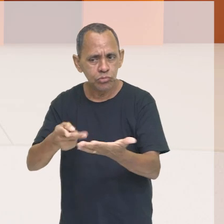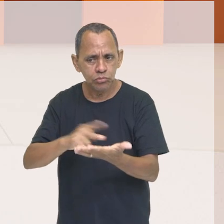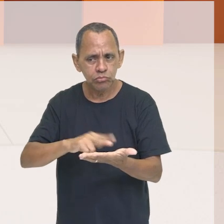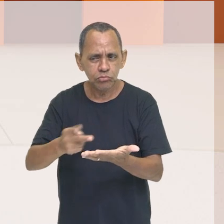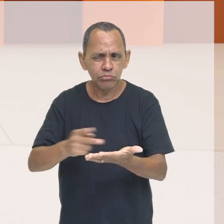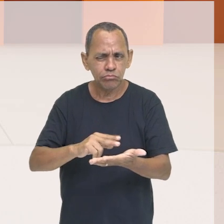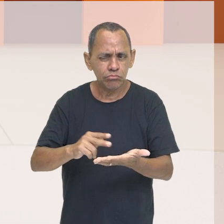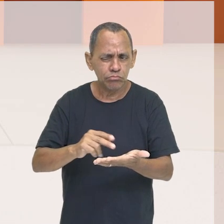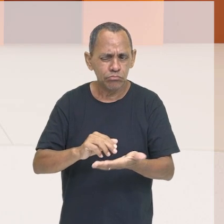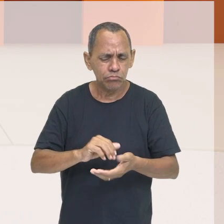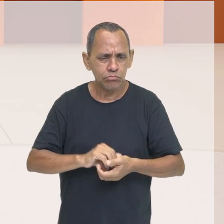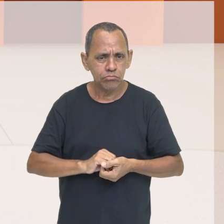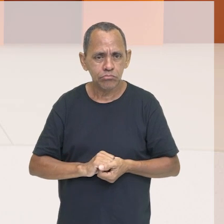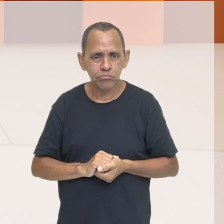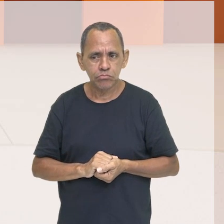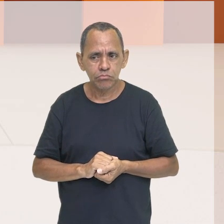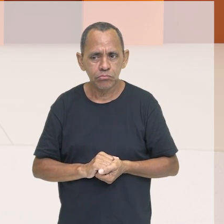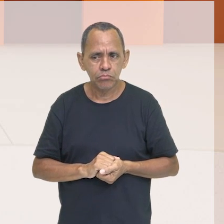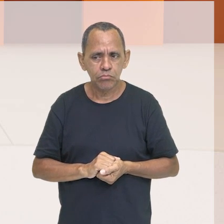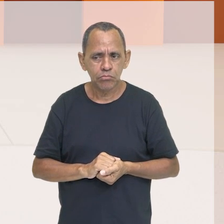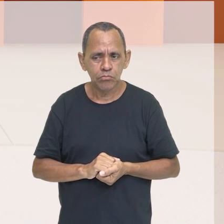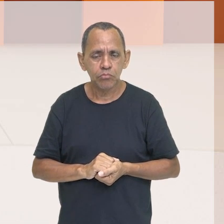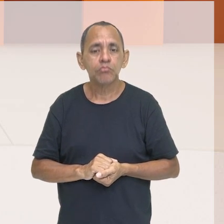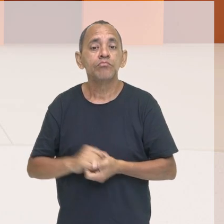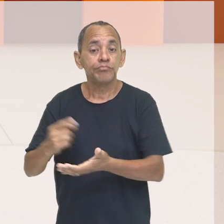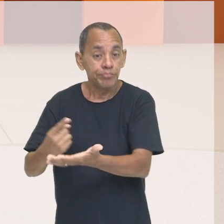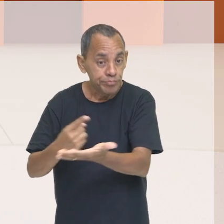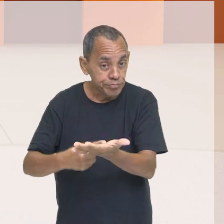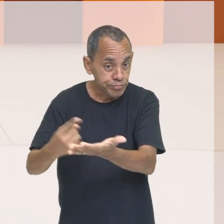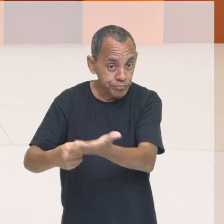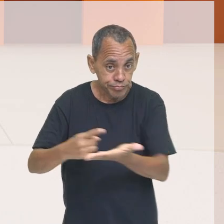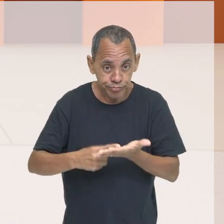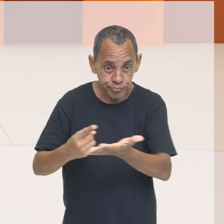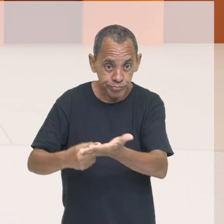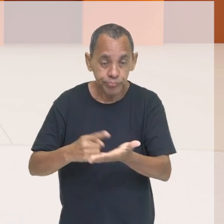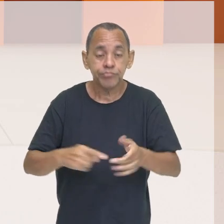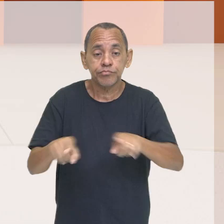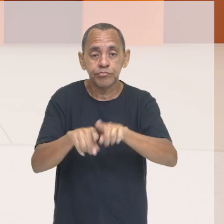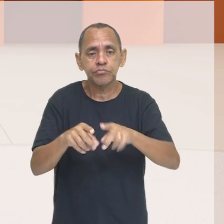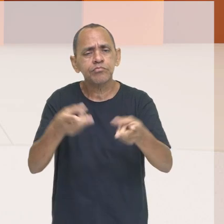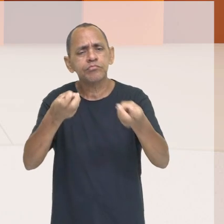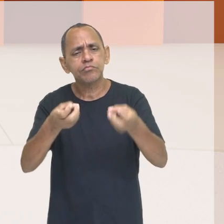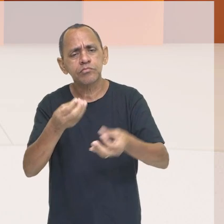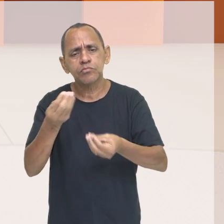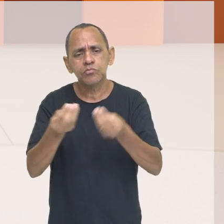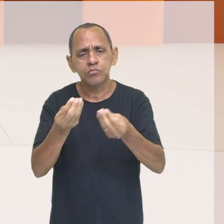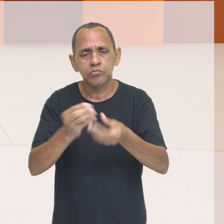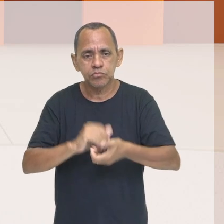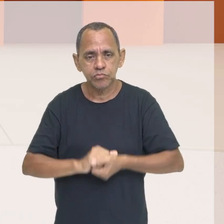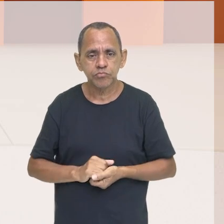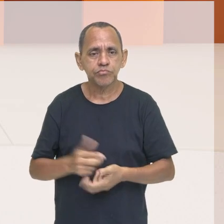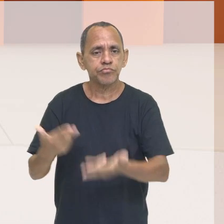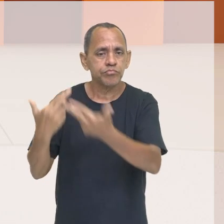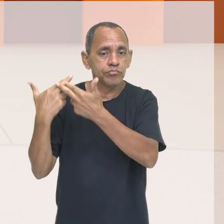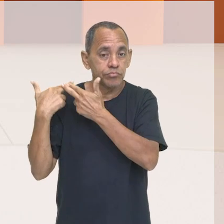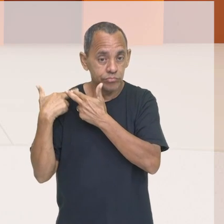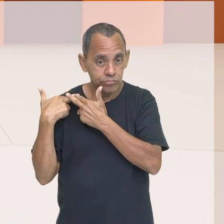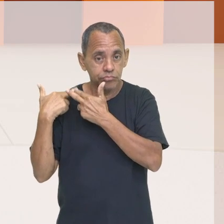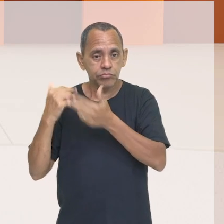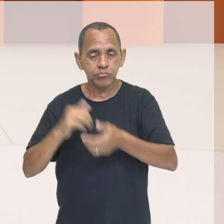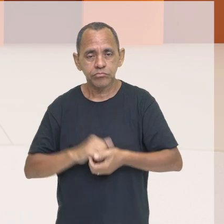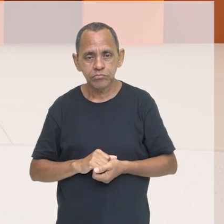se reconhecem portadores de posse, percebem-se como proprietários e, principalmente,